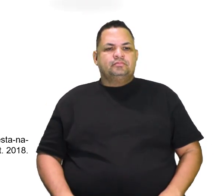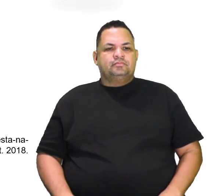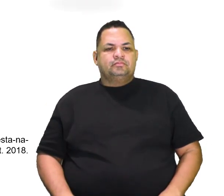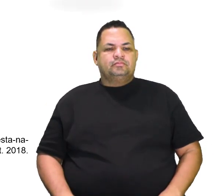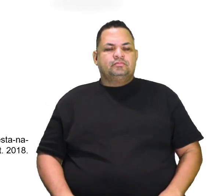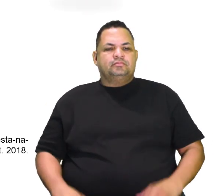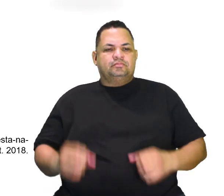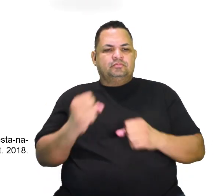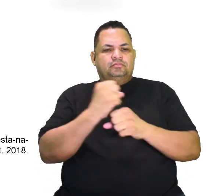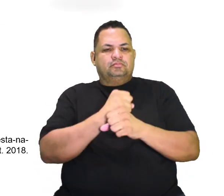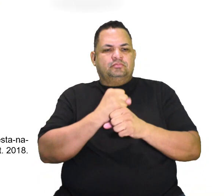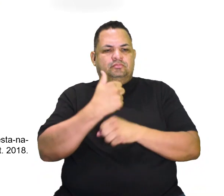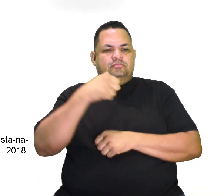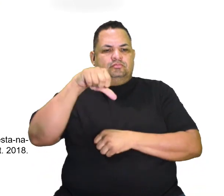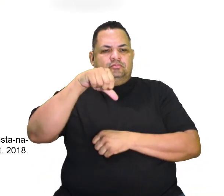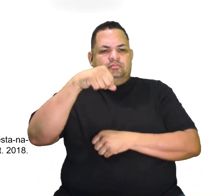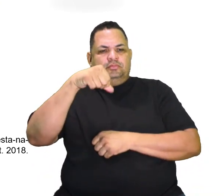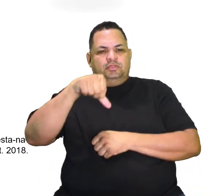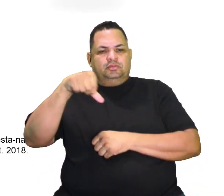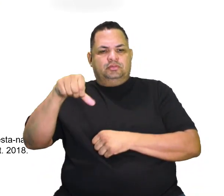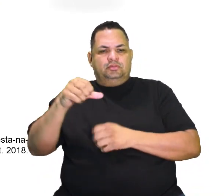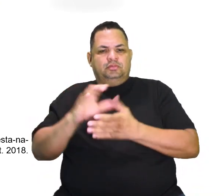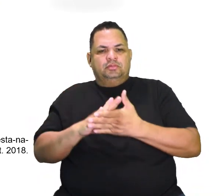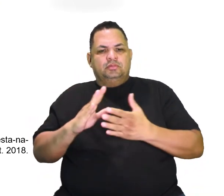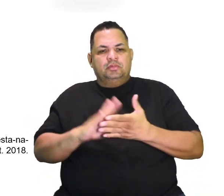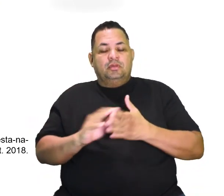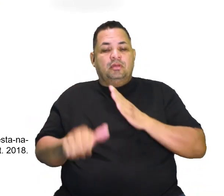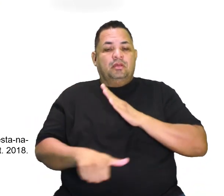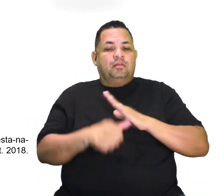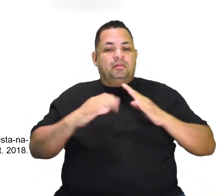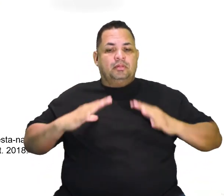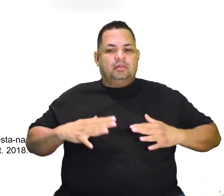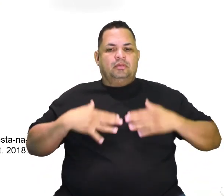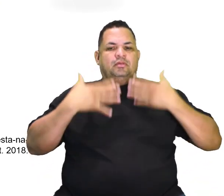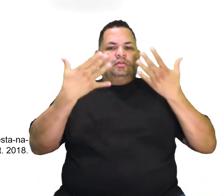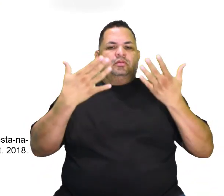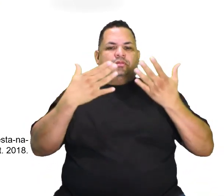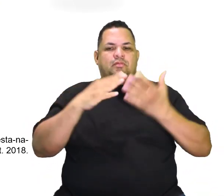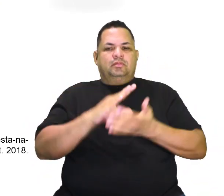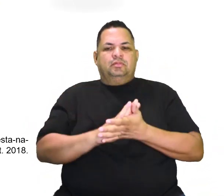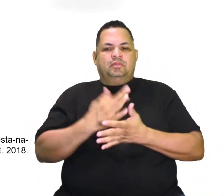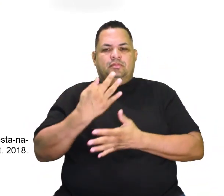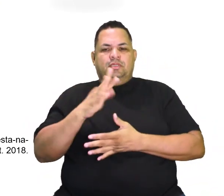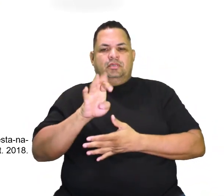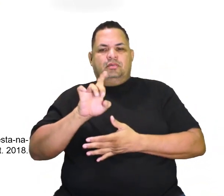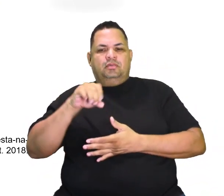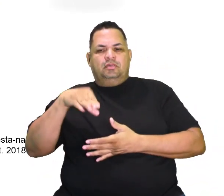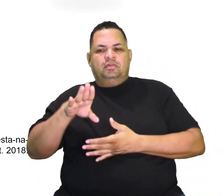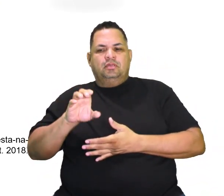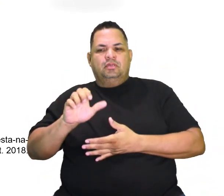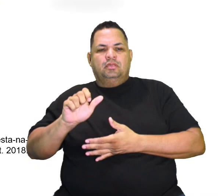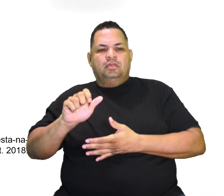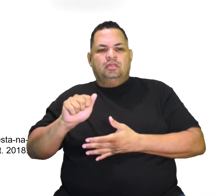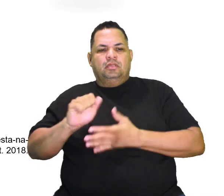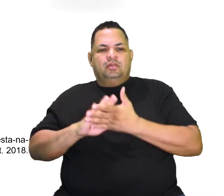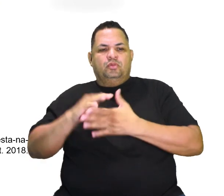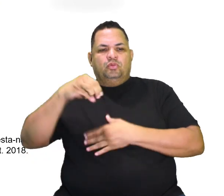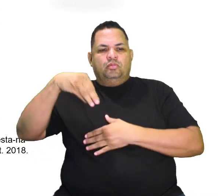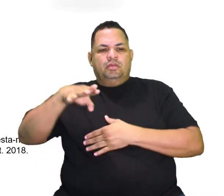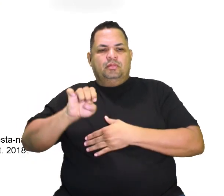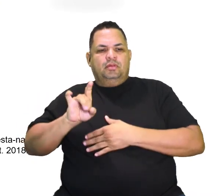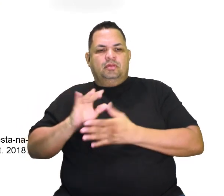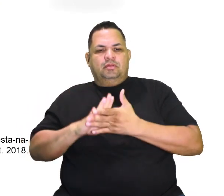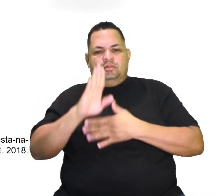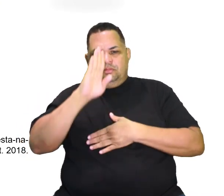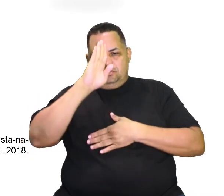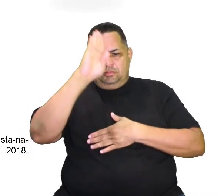Em 1995, houve o primeiro festival folclórico da Pérola do Mamoré. Os principais bois são